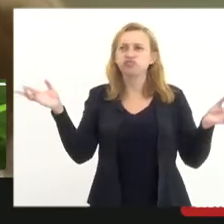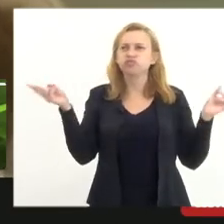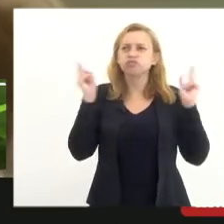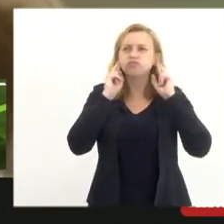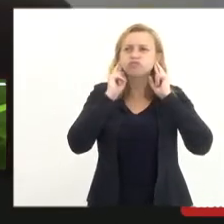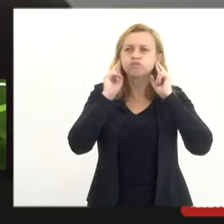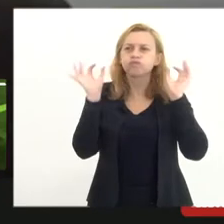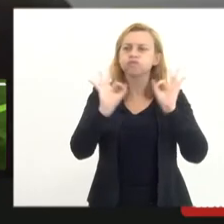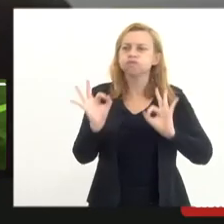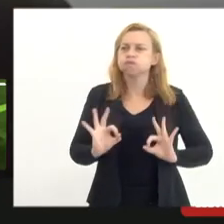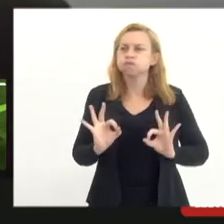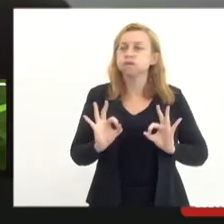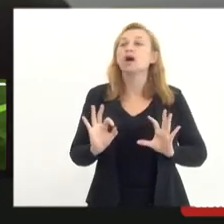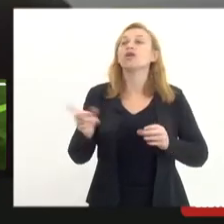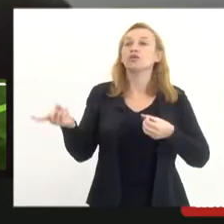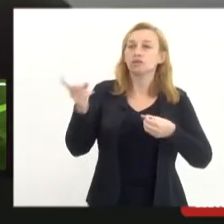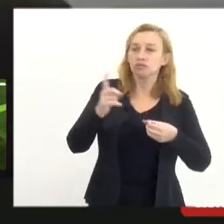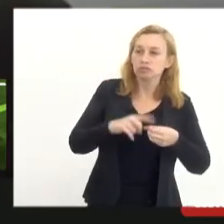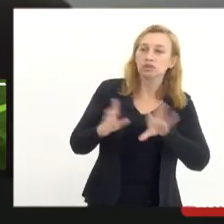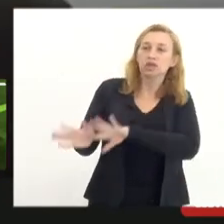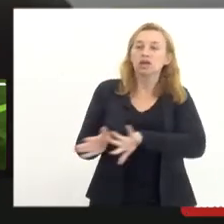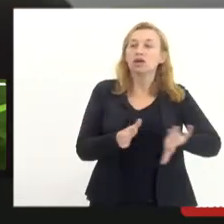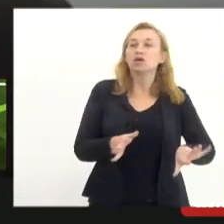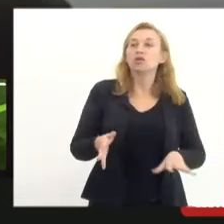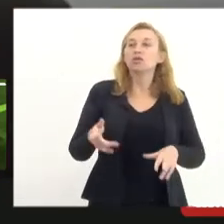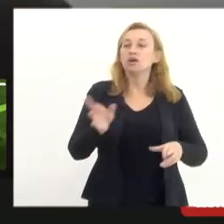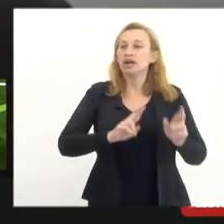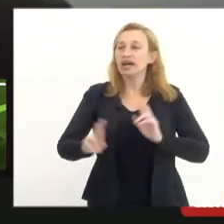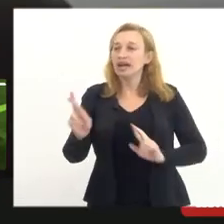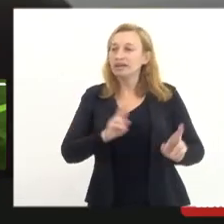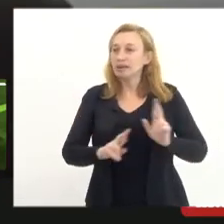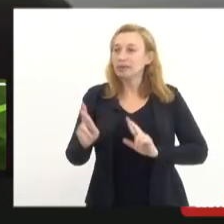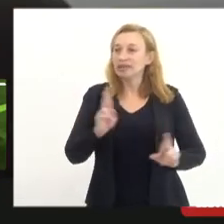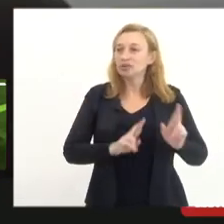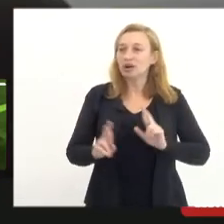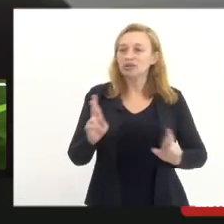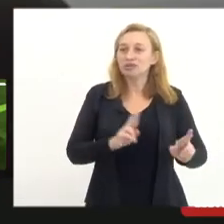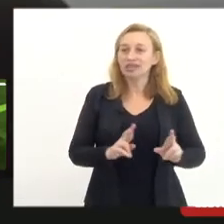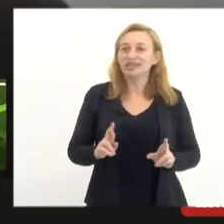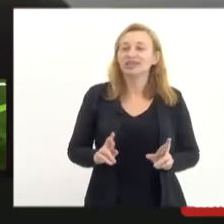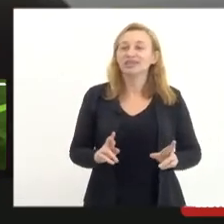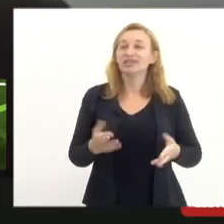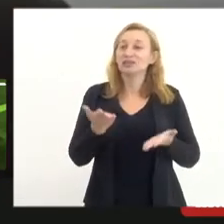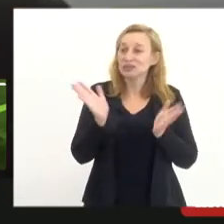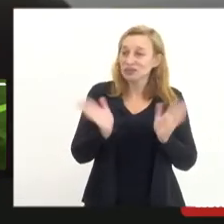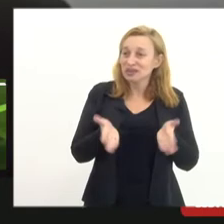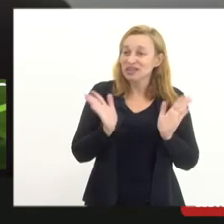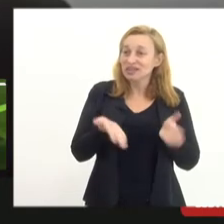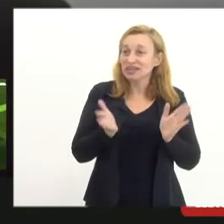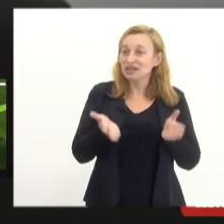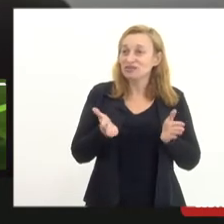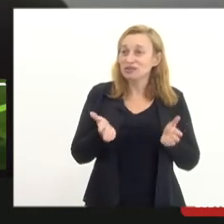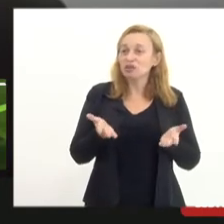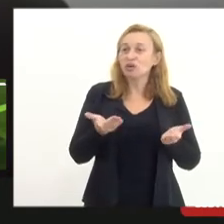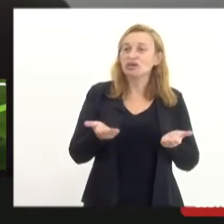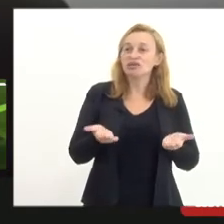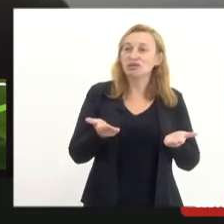Com relação ao nosso suporte hoje de